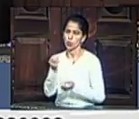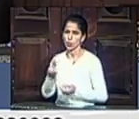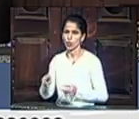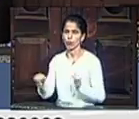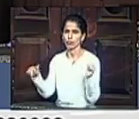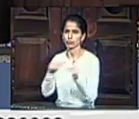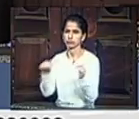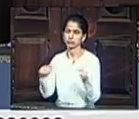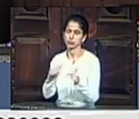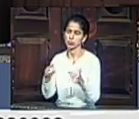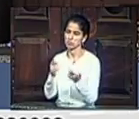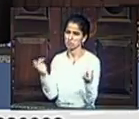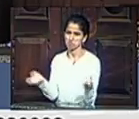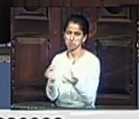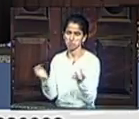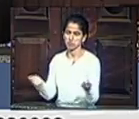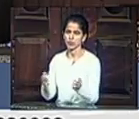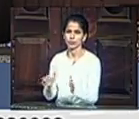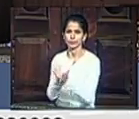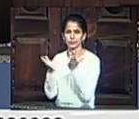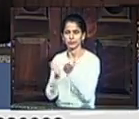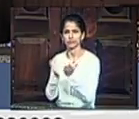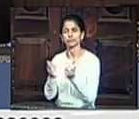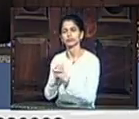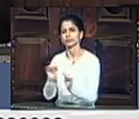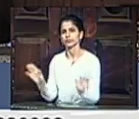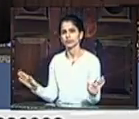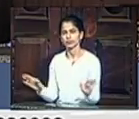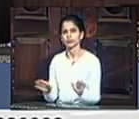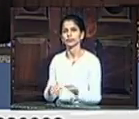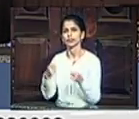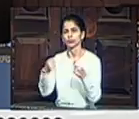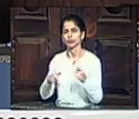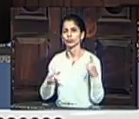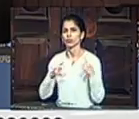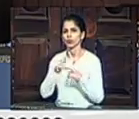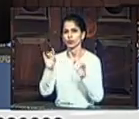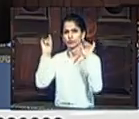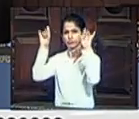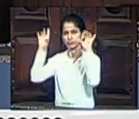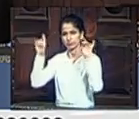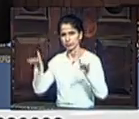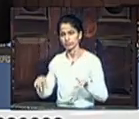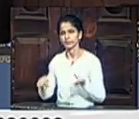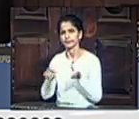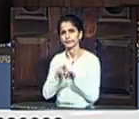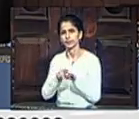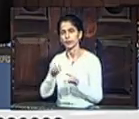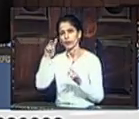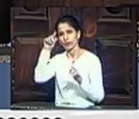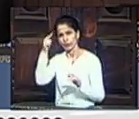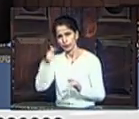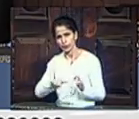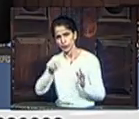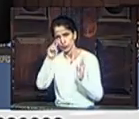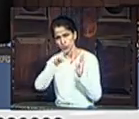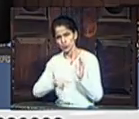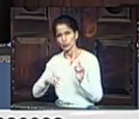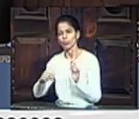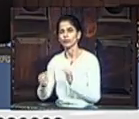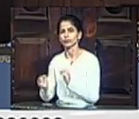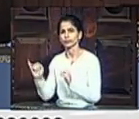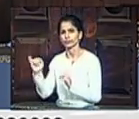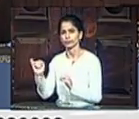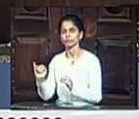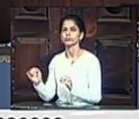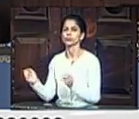da população, as contas dessa crise. Nós temos que cortar os privilégios e nós temos que rever a política de subsídios